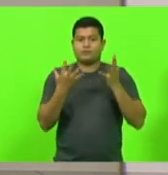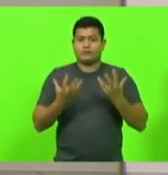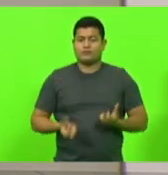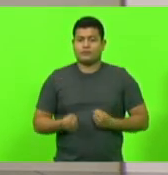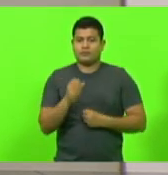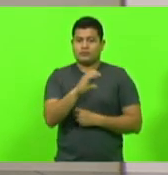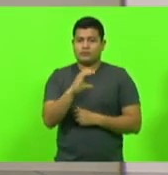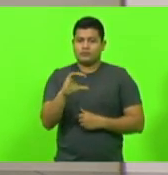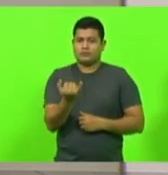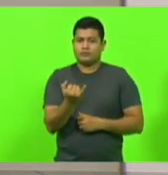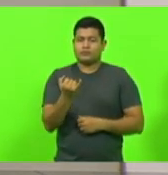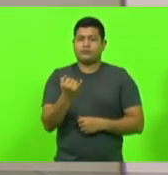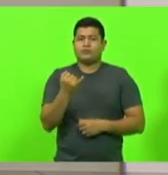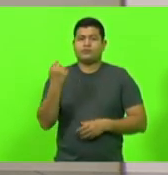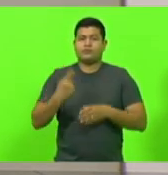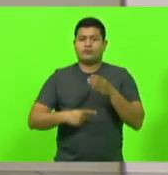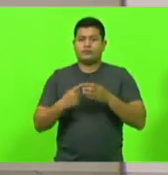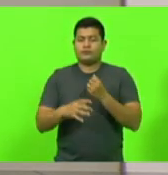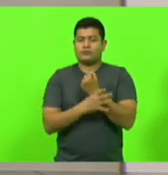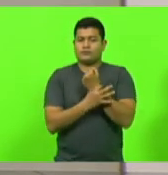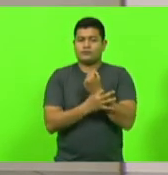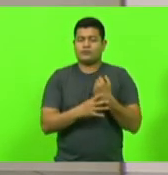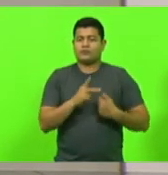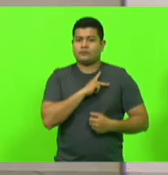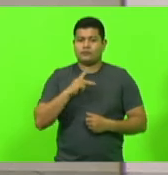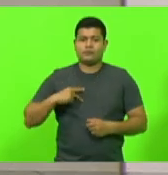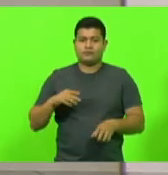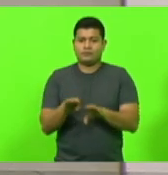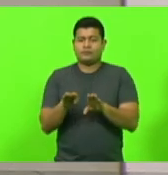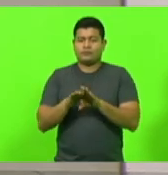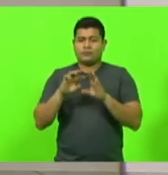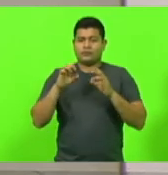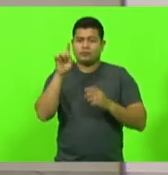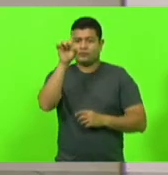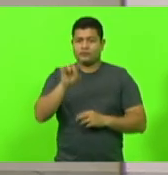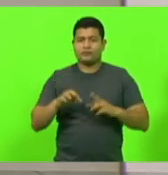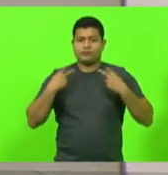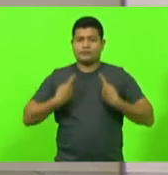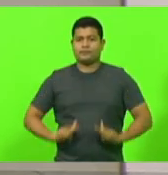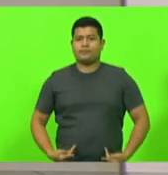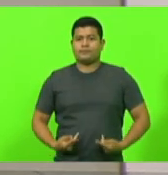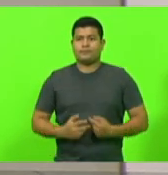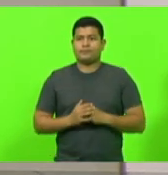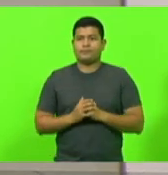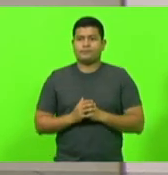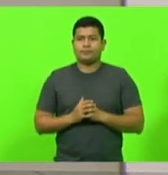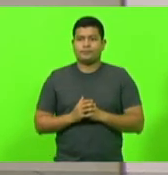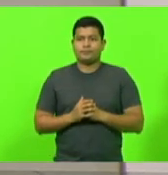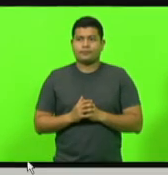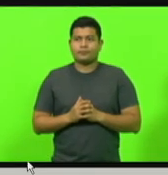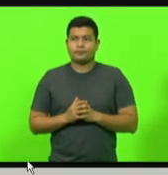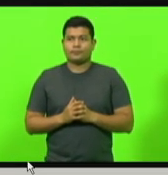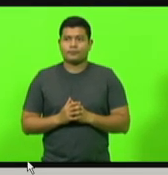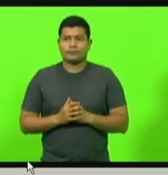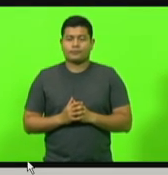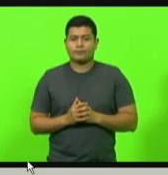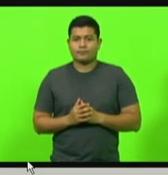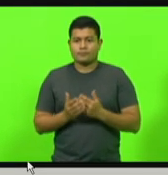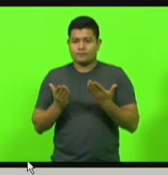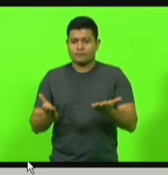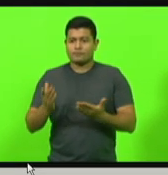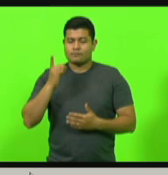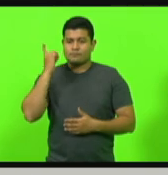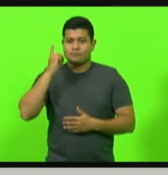Constituição e Justiça, Comissão de Segurança Pública e Comissão de Direitos Humanos. Senhor presidente. Sim, deputado Valdir